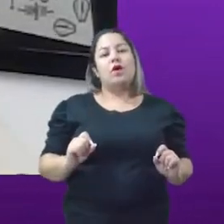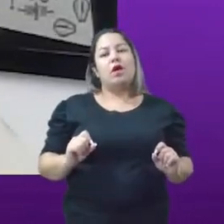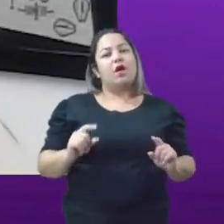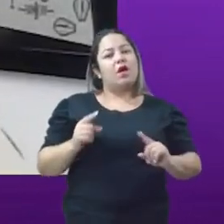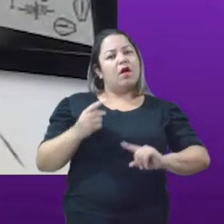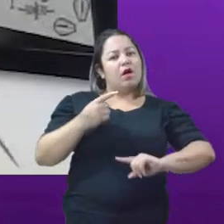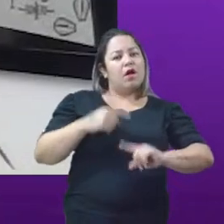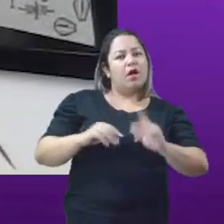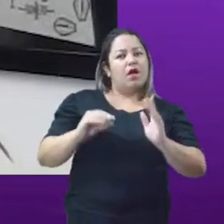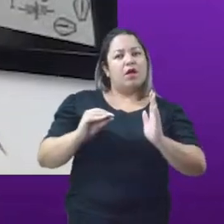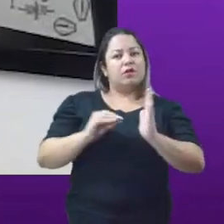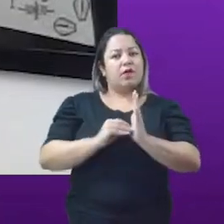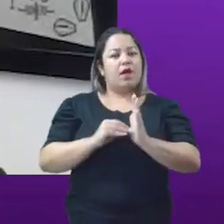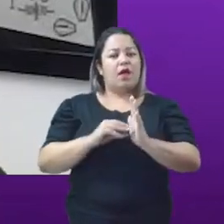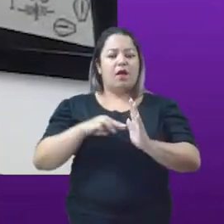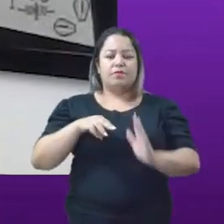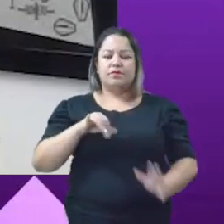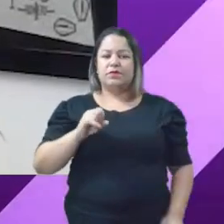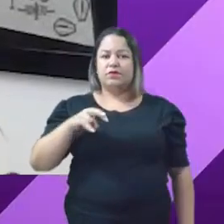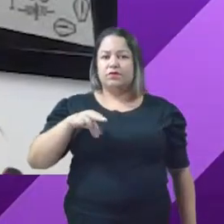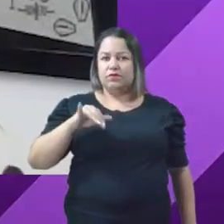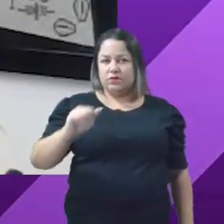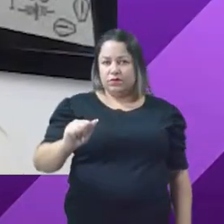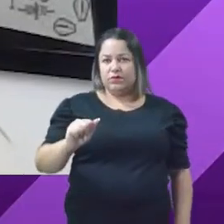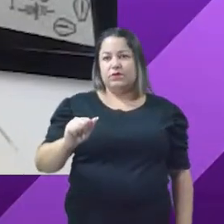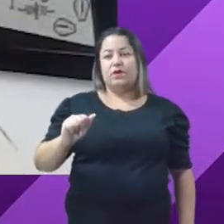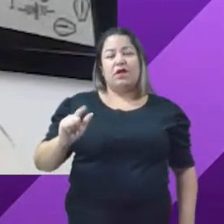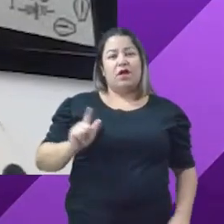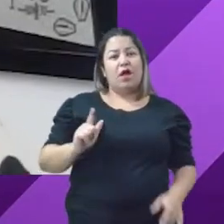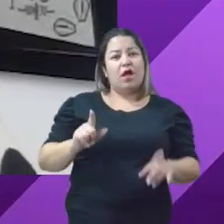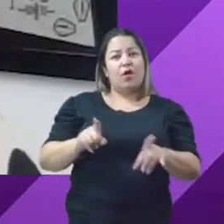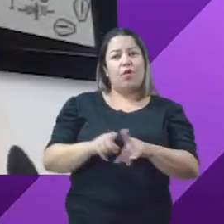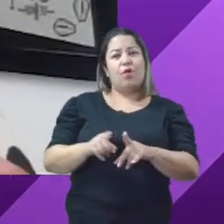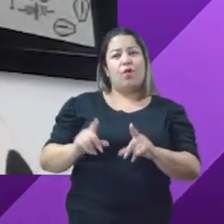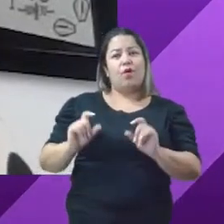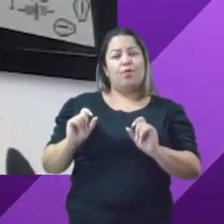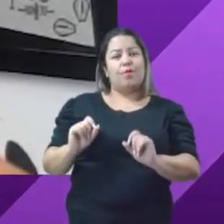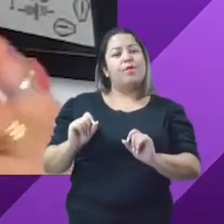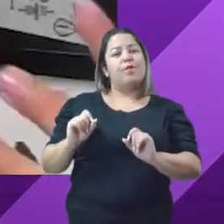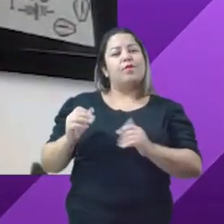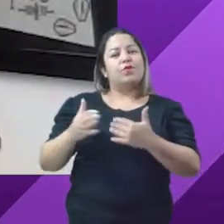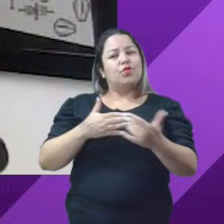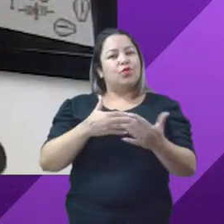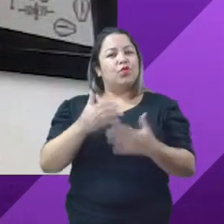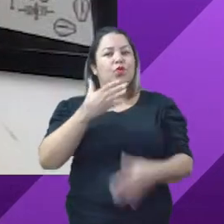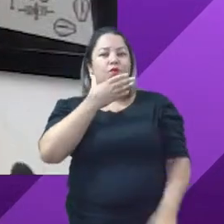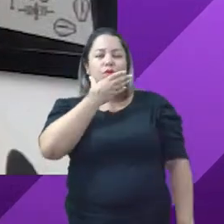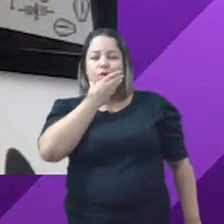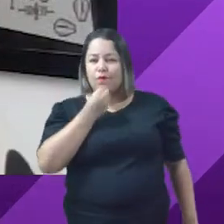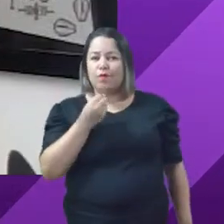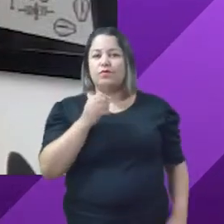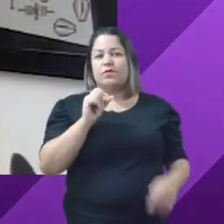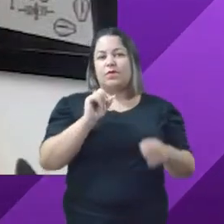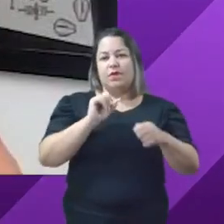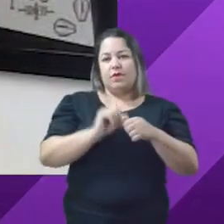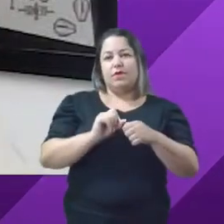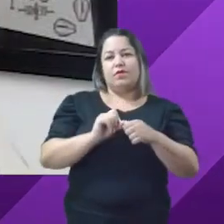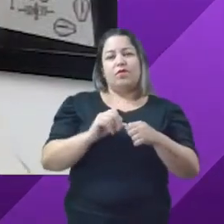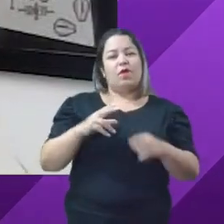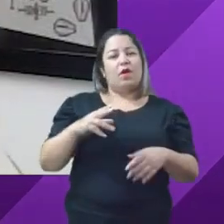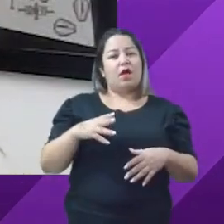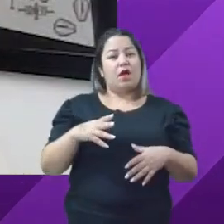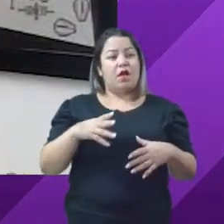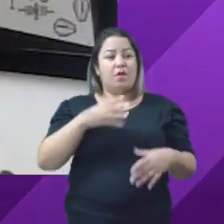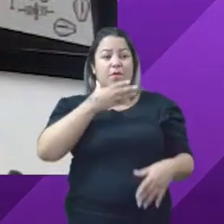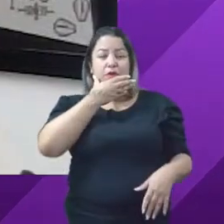desconstrução da misoginia é um ponto muito forte, porque, infelizmente, a forma que o homem radicalizado, o homem com a